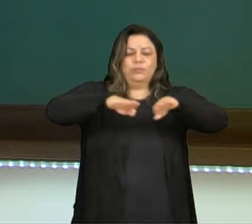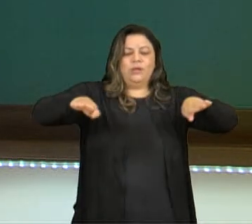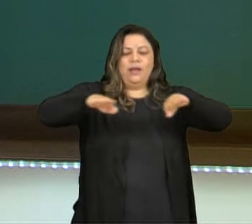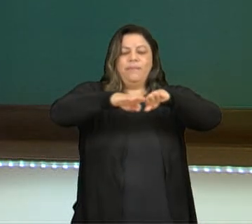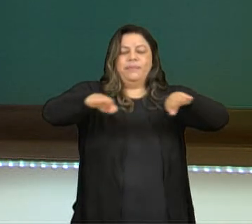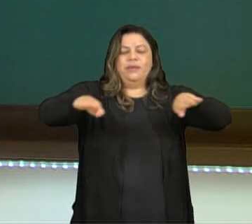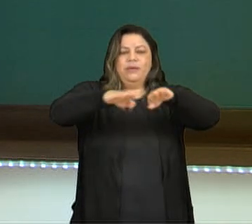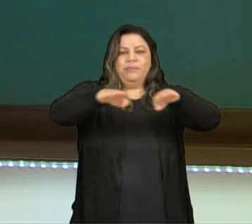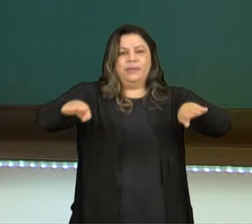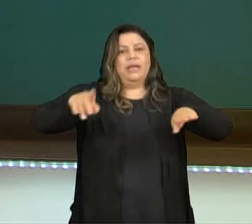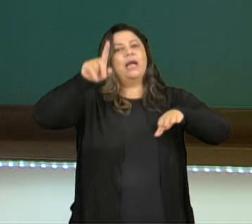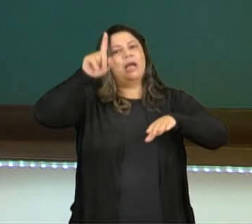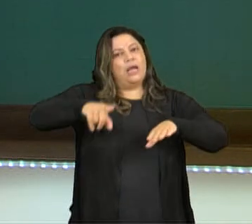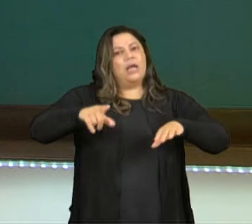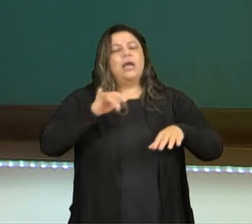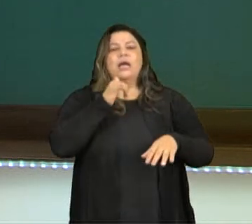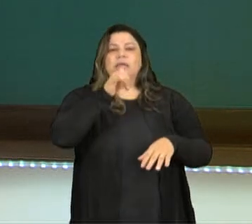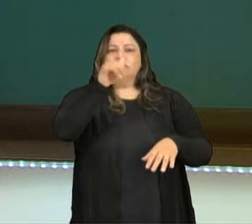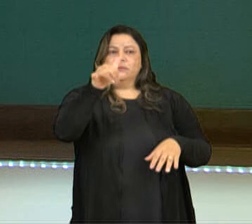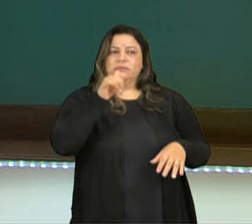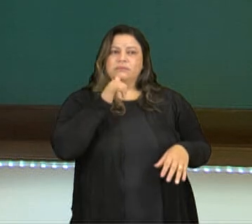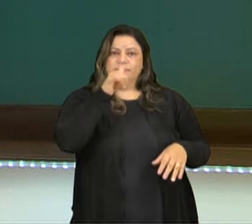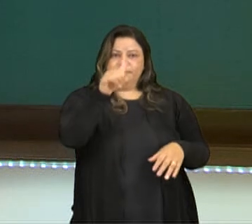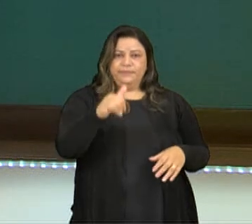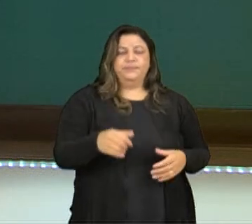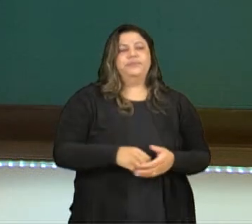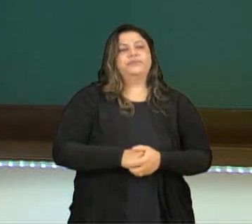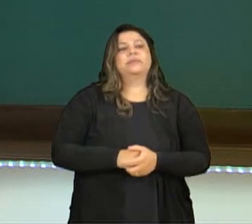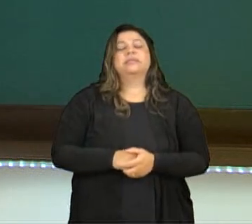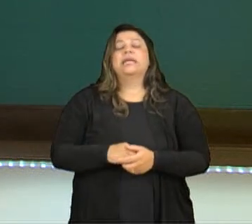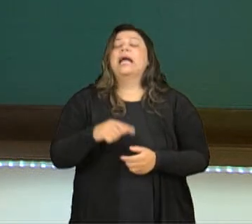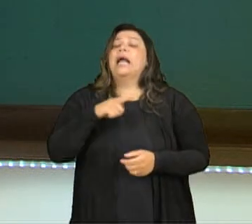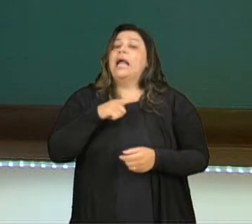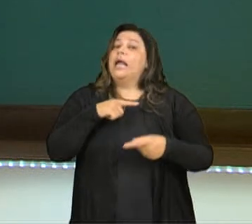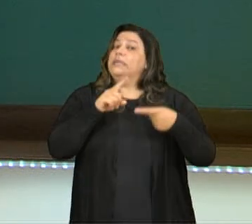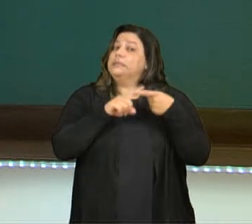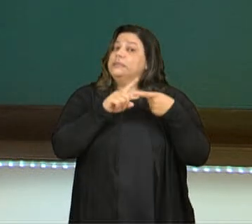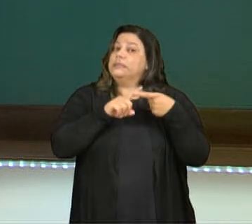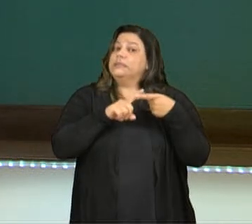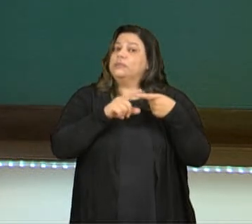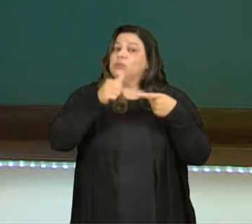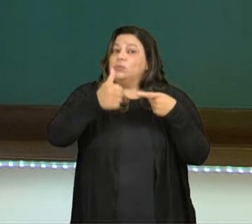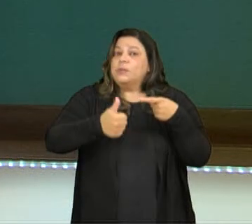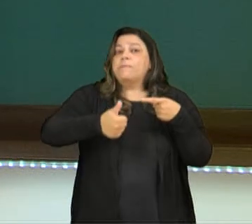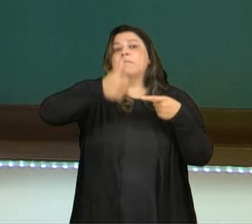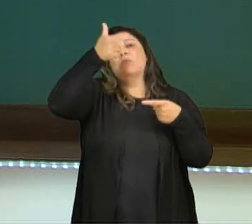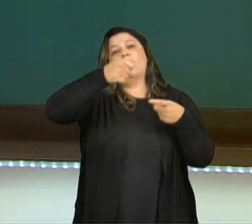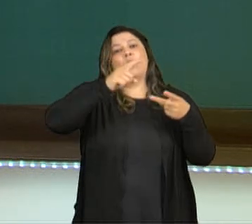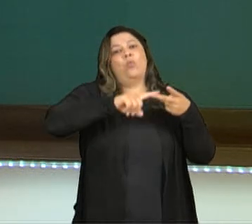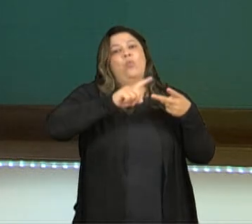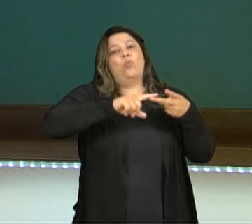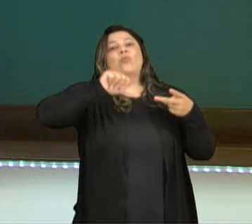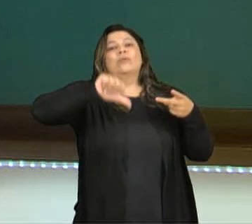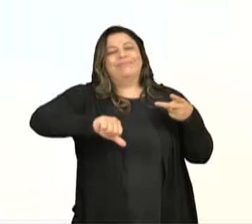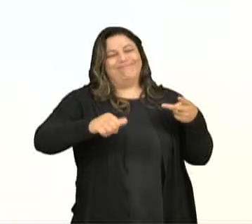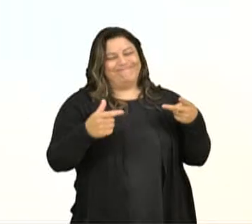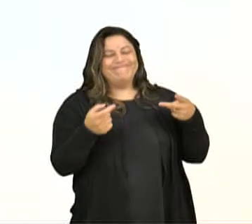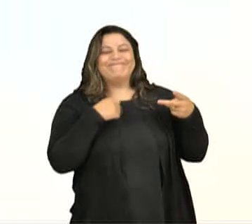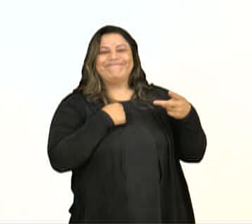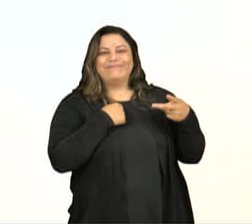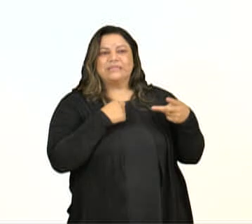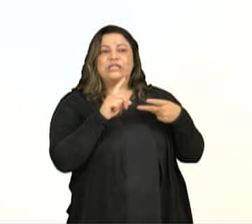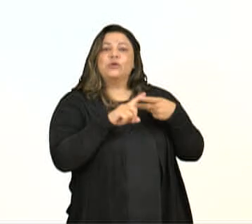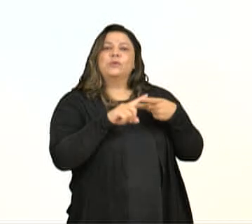uma energia renovável. Aí nós temos que pensar que existem vantagens e desvantagens da utilização dessa fonte de energia. Entre